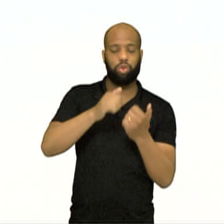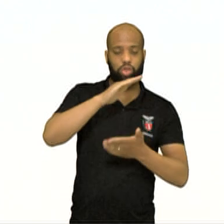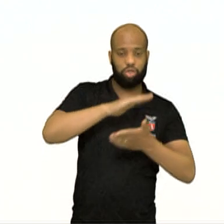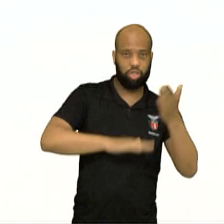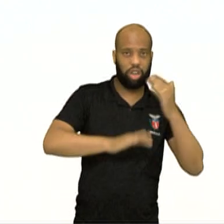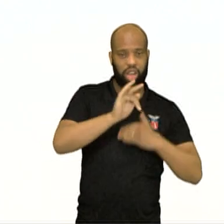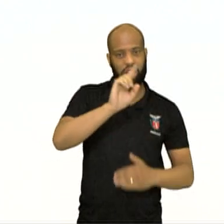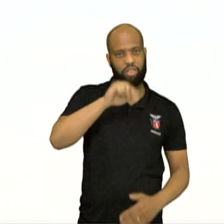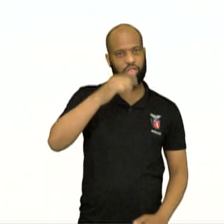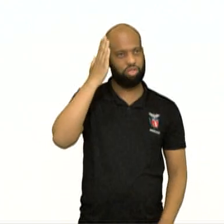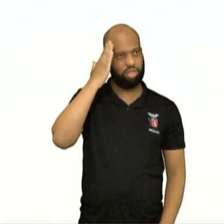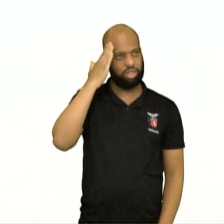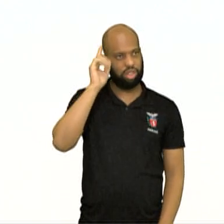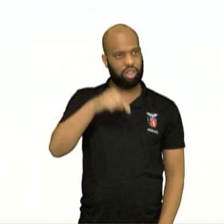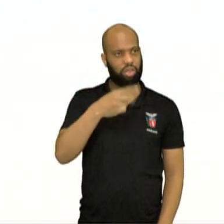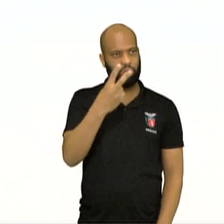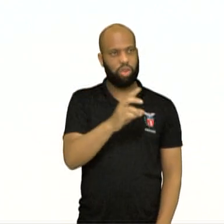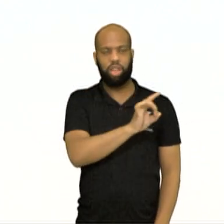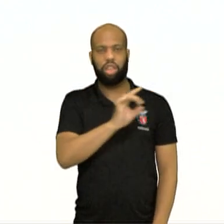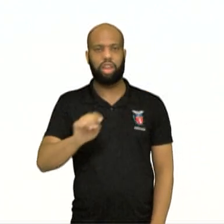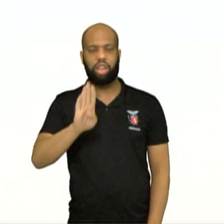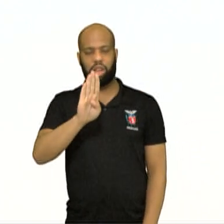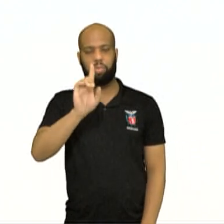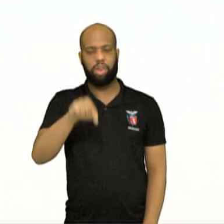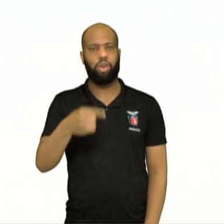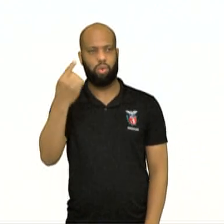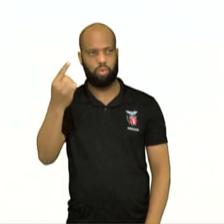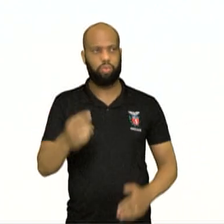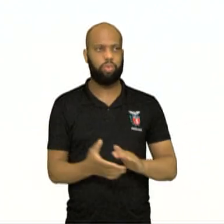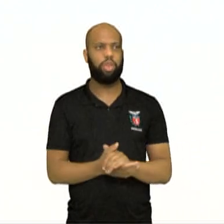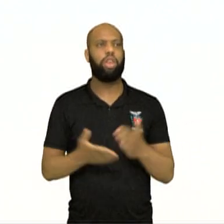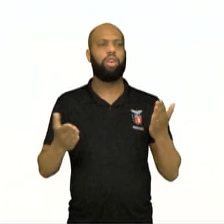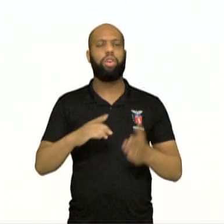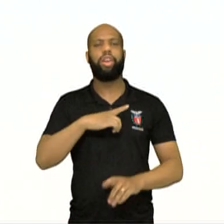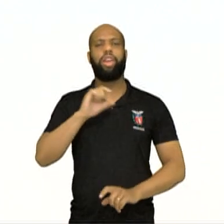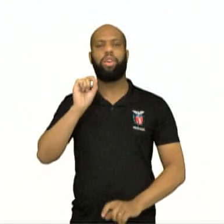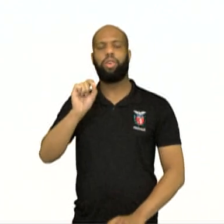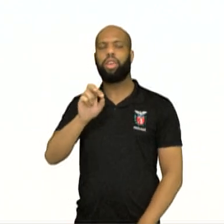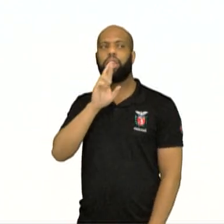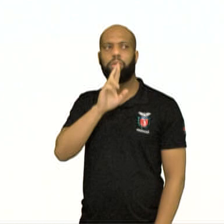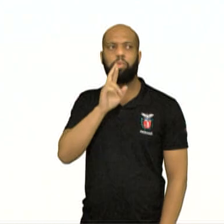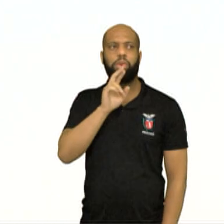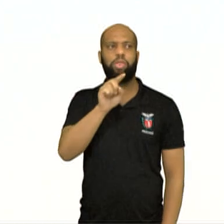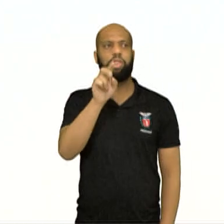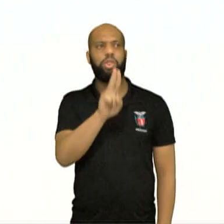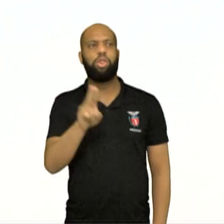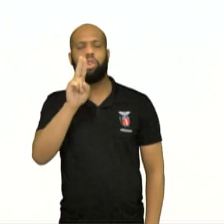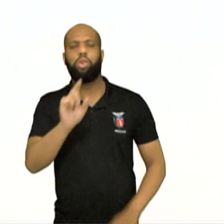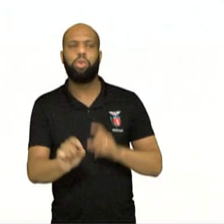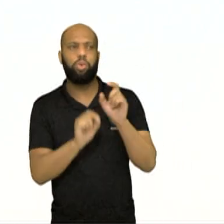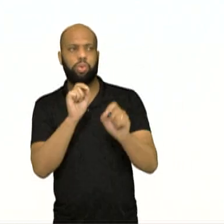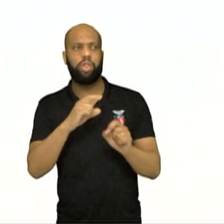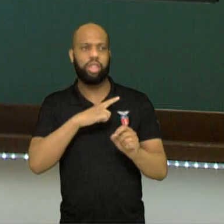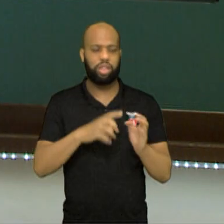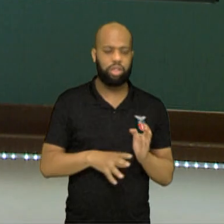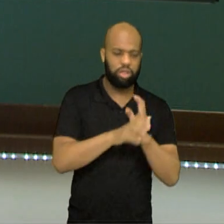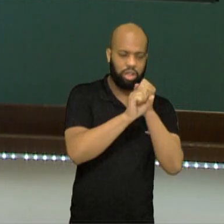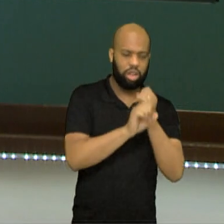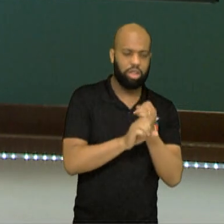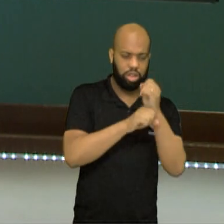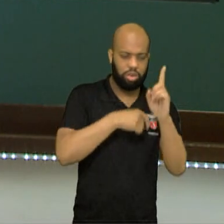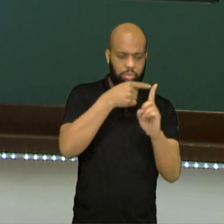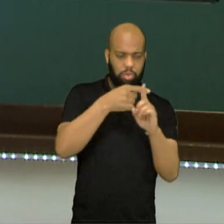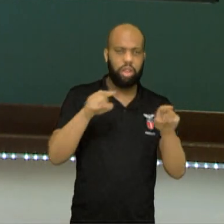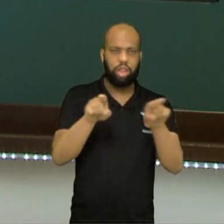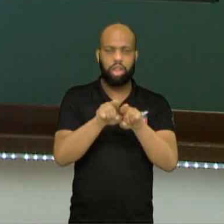F que eu já achei, cada B vai valer 1 só. Aqui nessa resolução, você usou lá a adição, você usou a